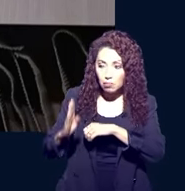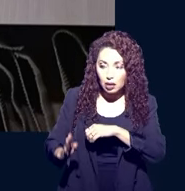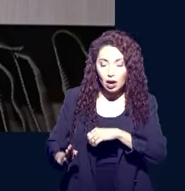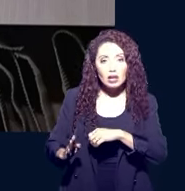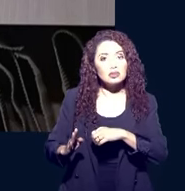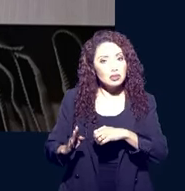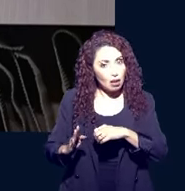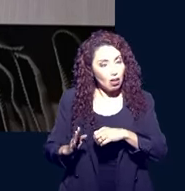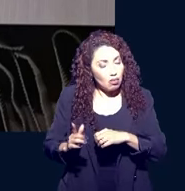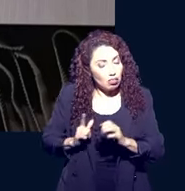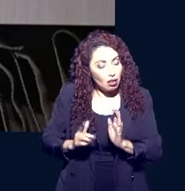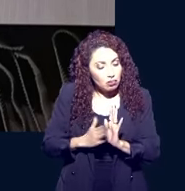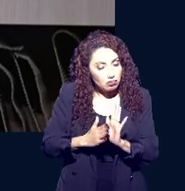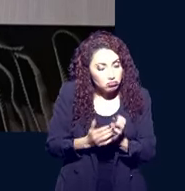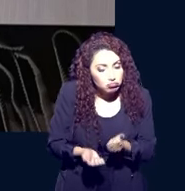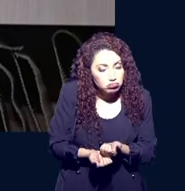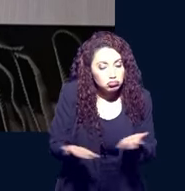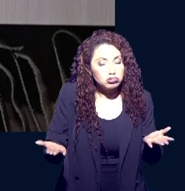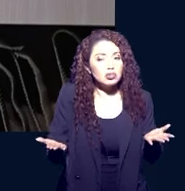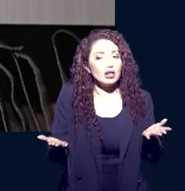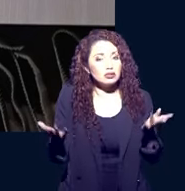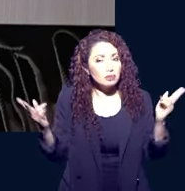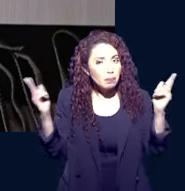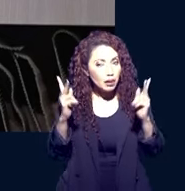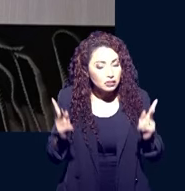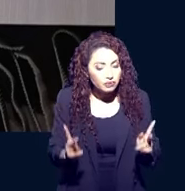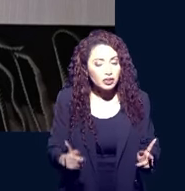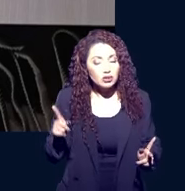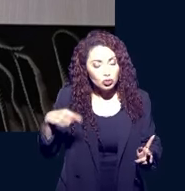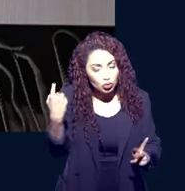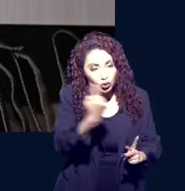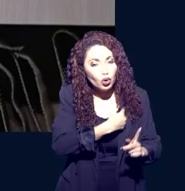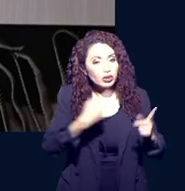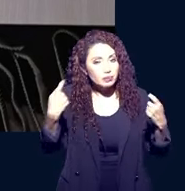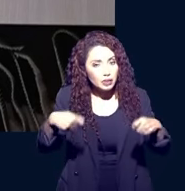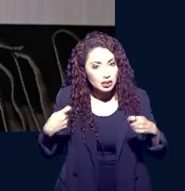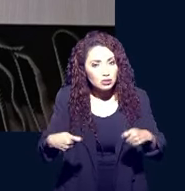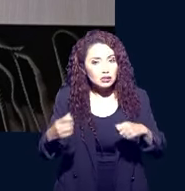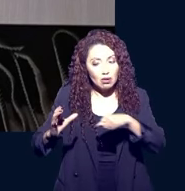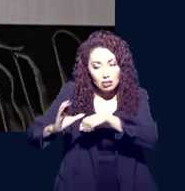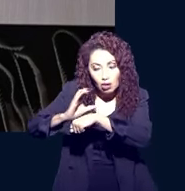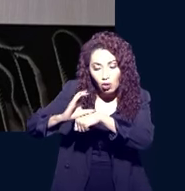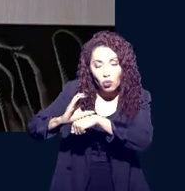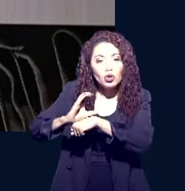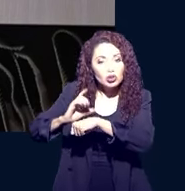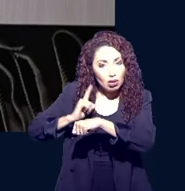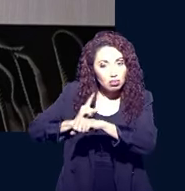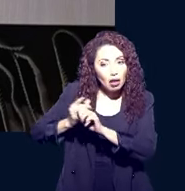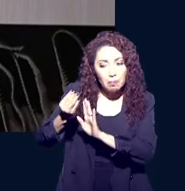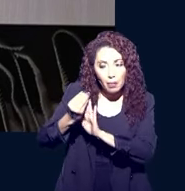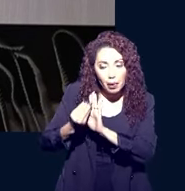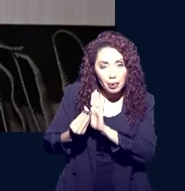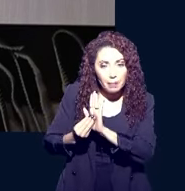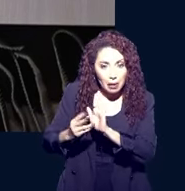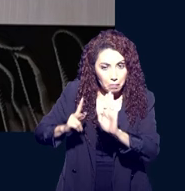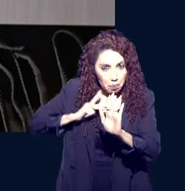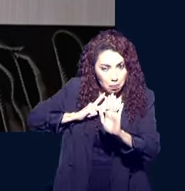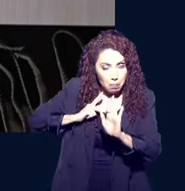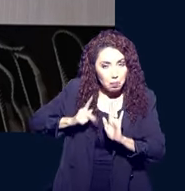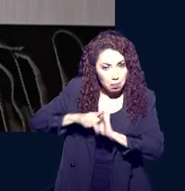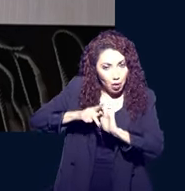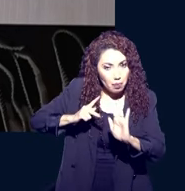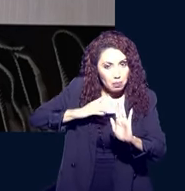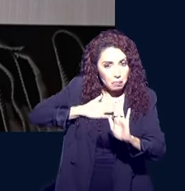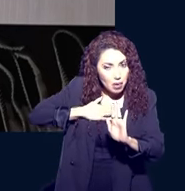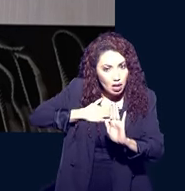pacificadora que nós precisamos a constituição tem uma agenda não é minha não é do supremo é a